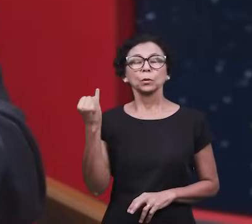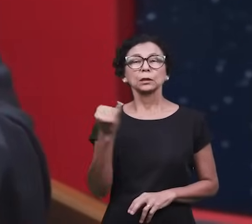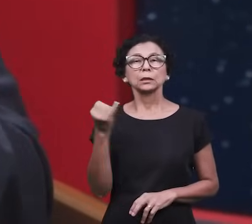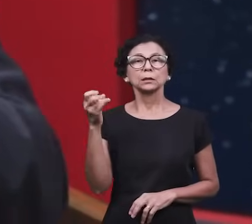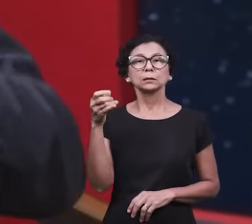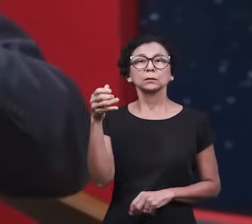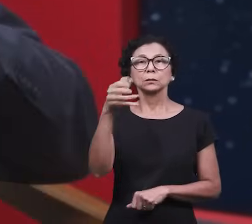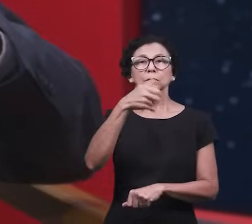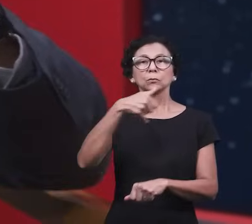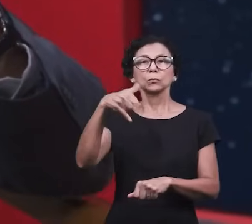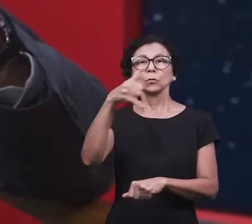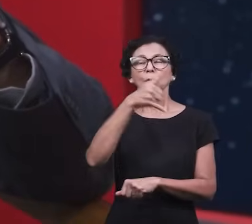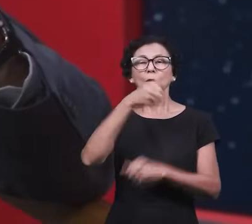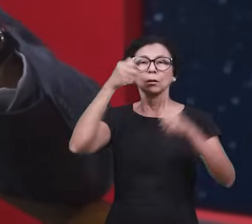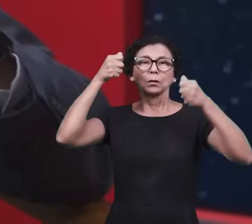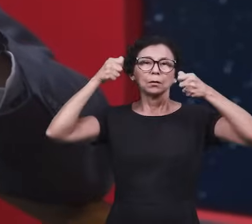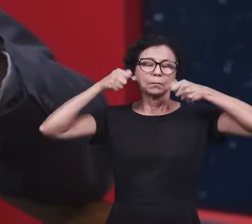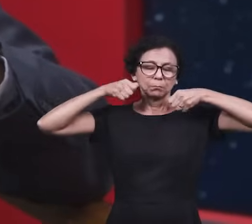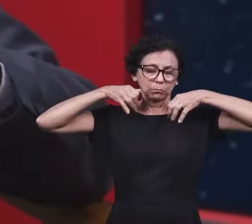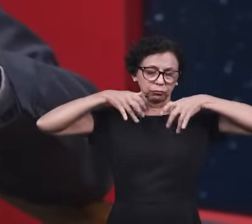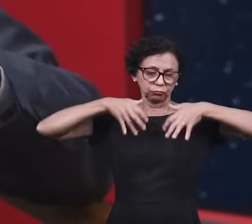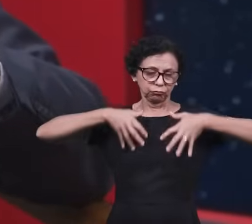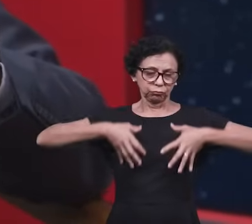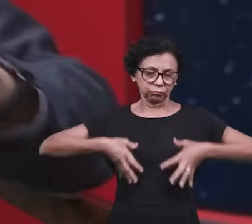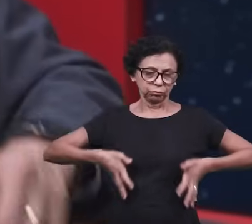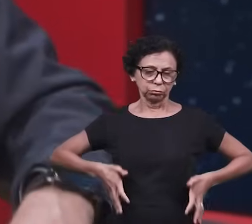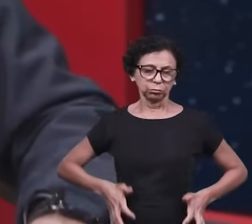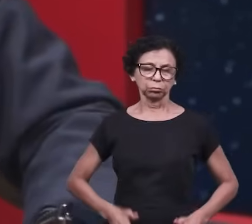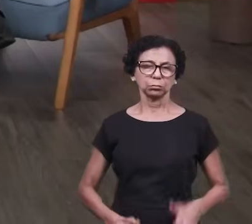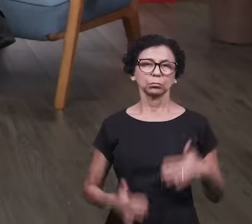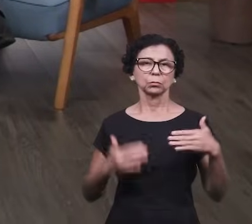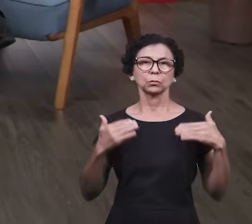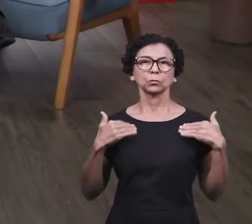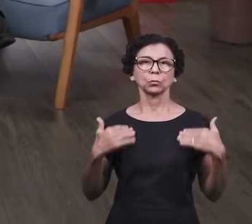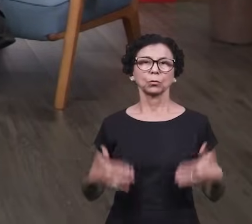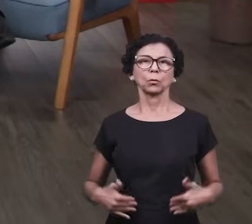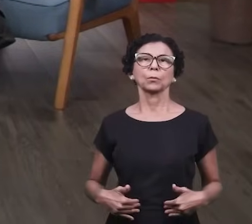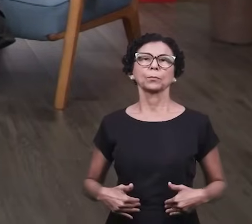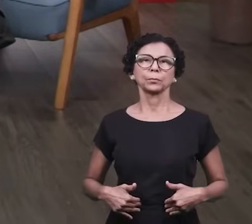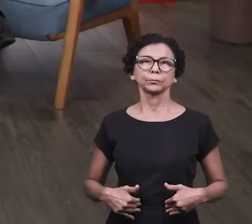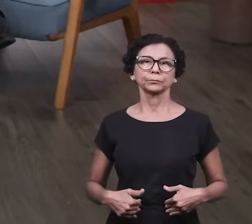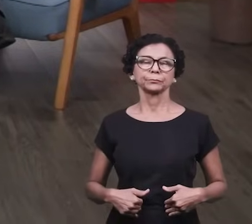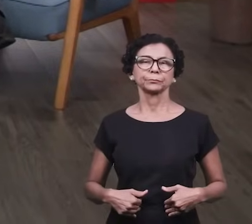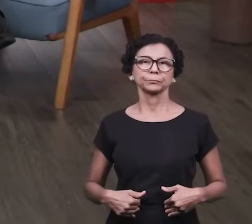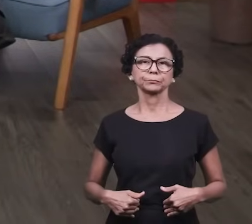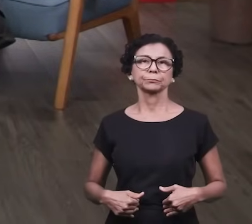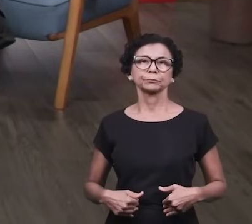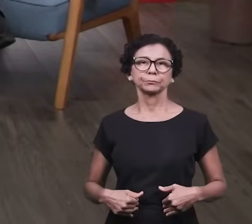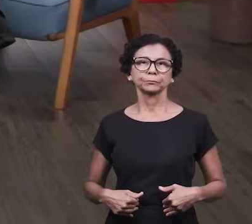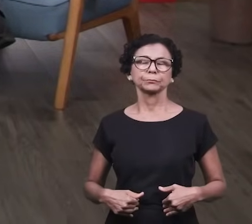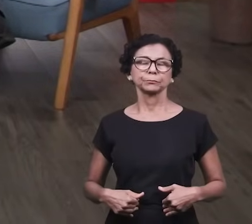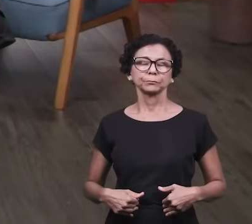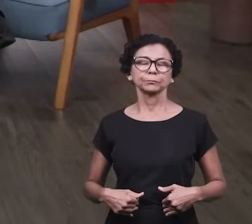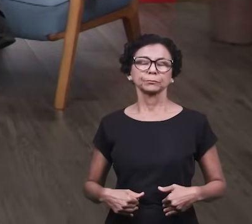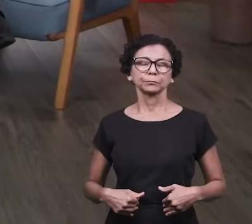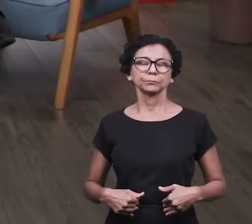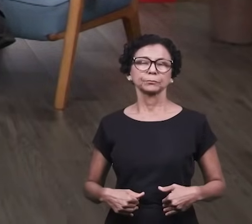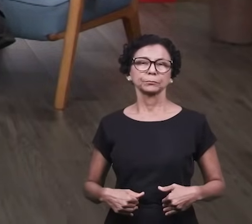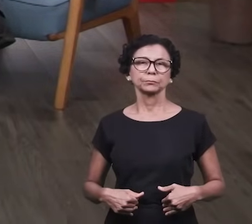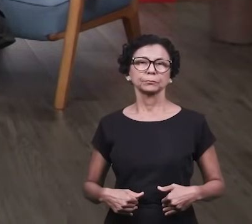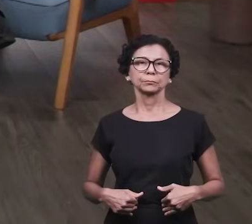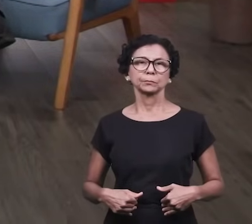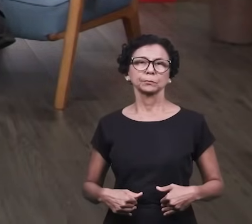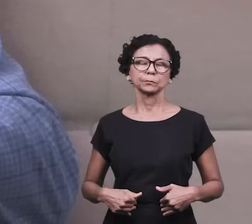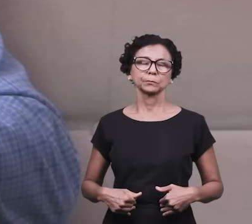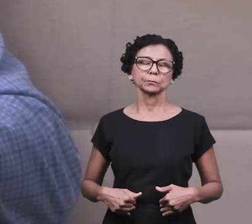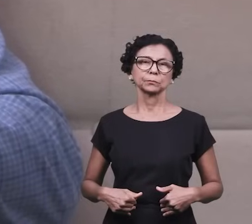importante, preservação da vida, do corpo. E profeticamente,